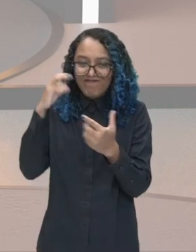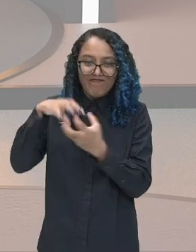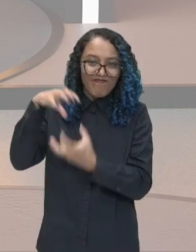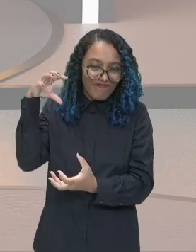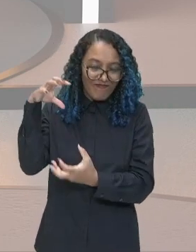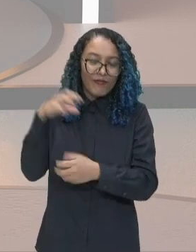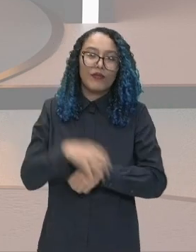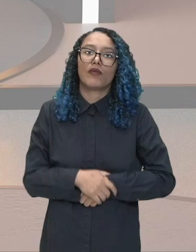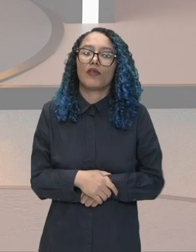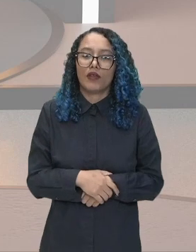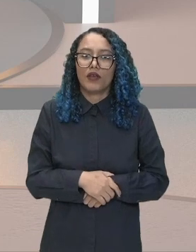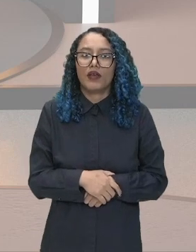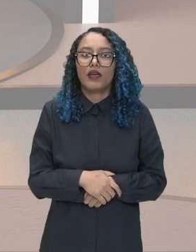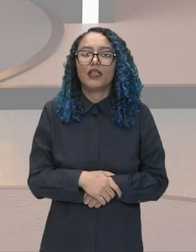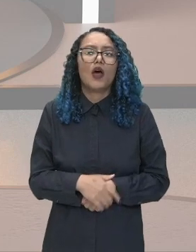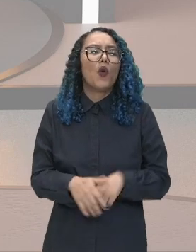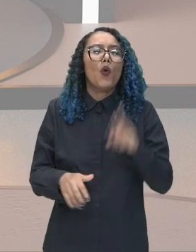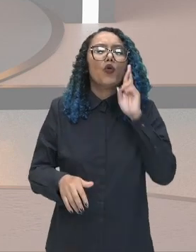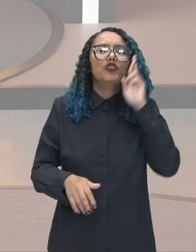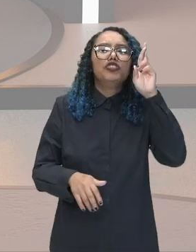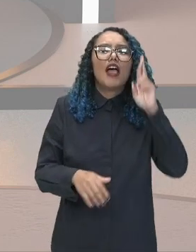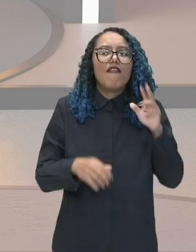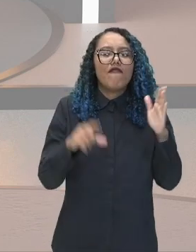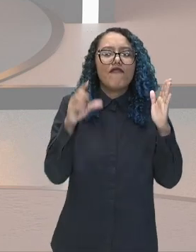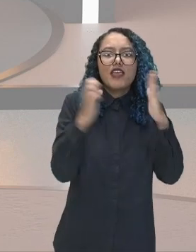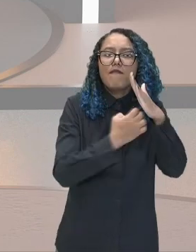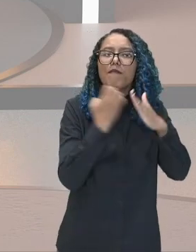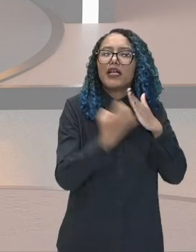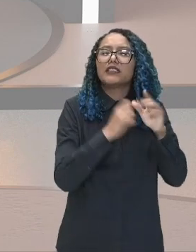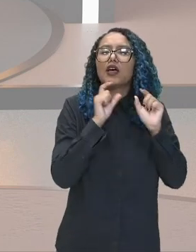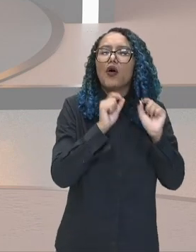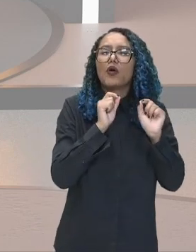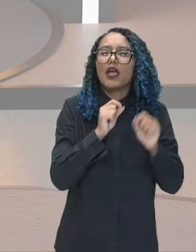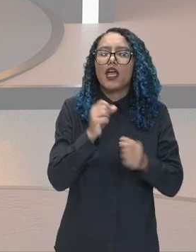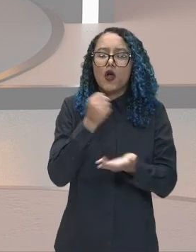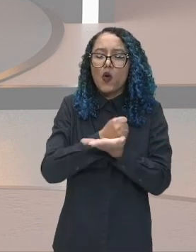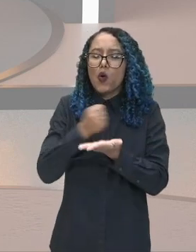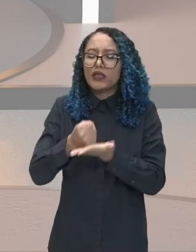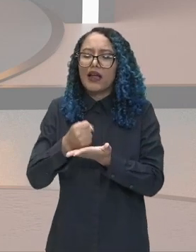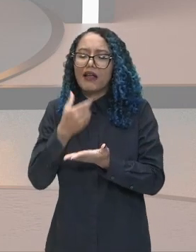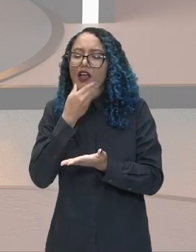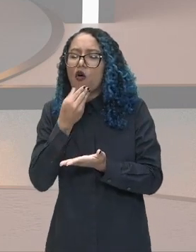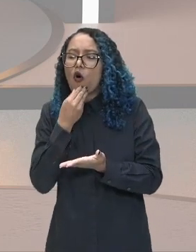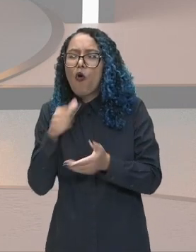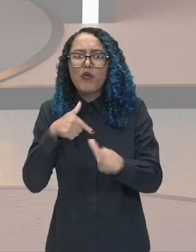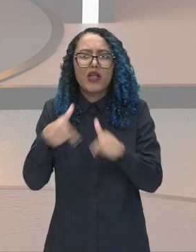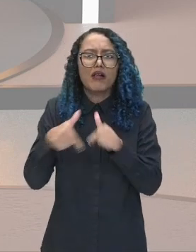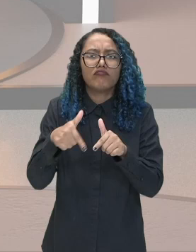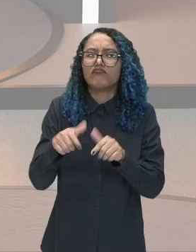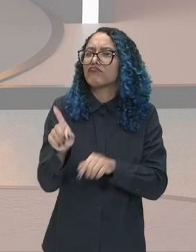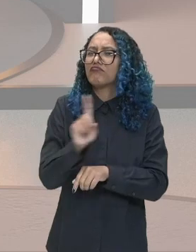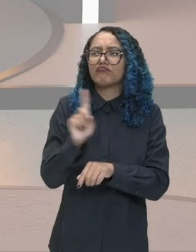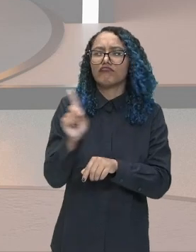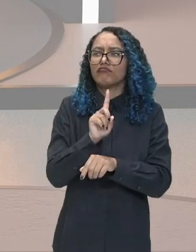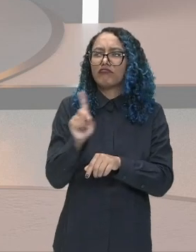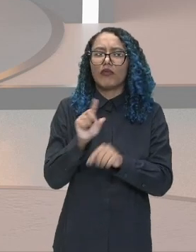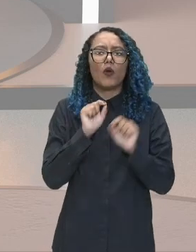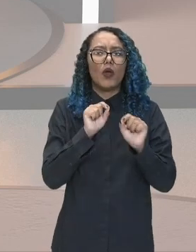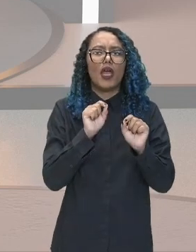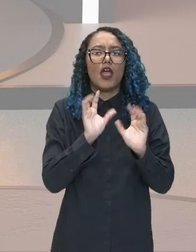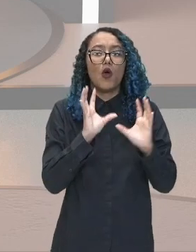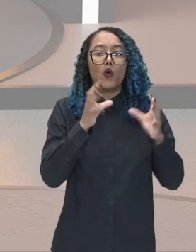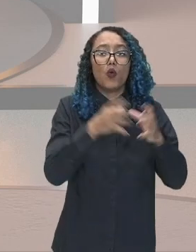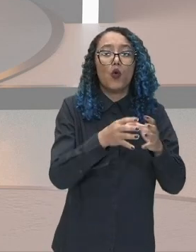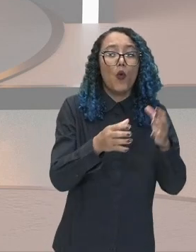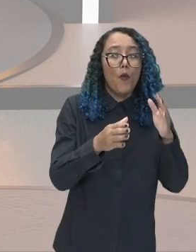então o dono da empresa? Ele vai contratar homem para trabalhar? Não, ele vai contratar quem? Mulher e